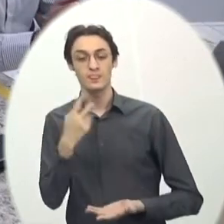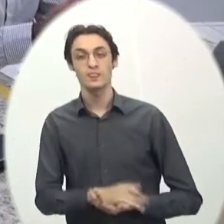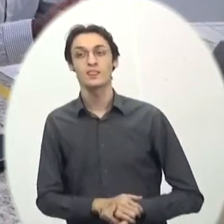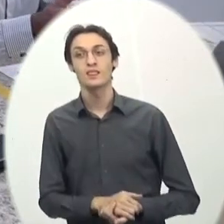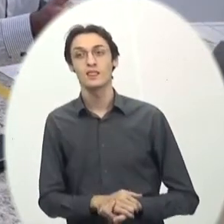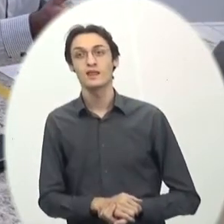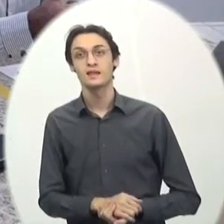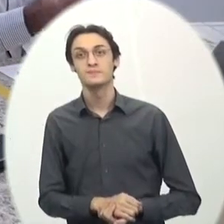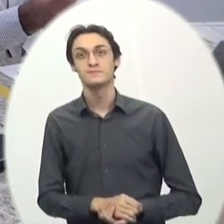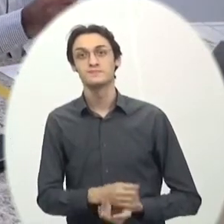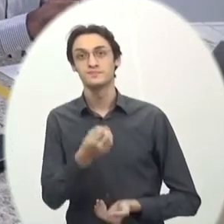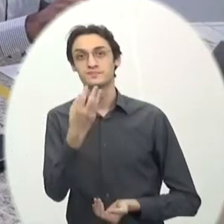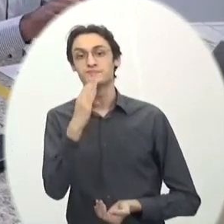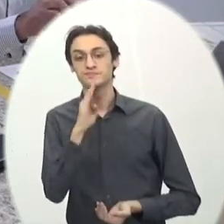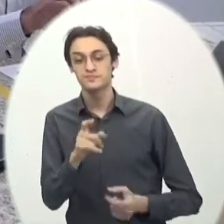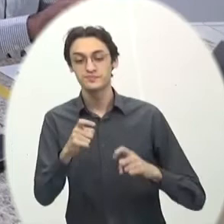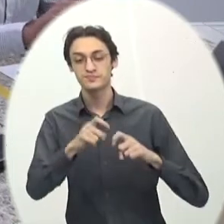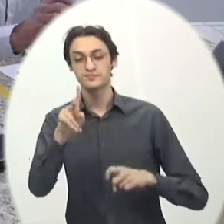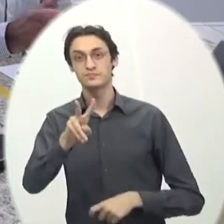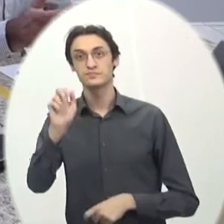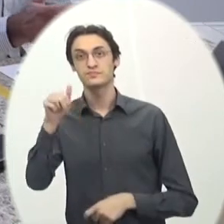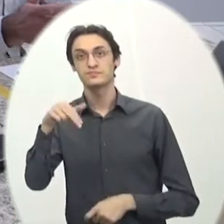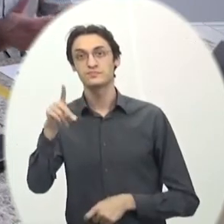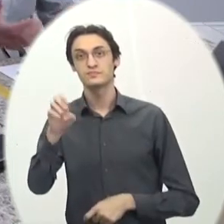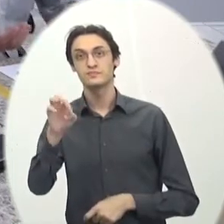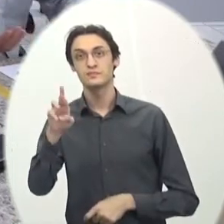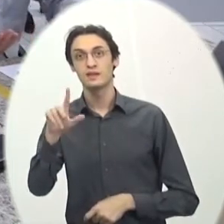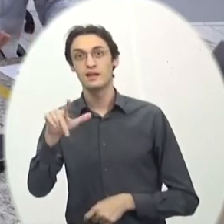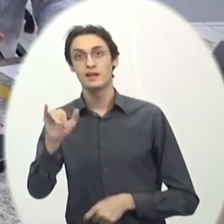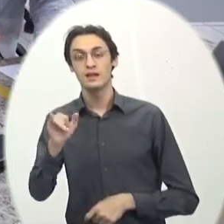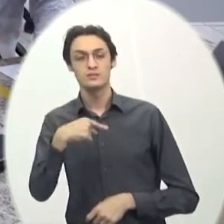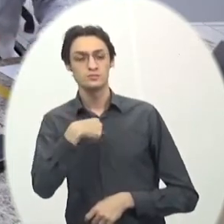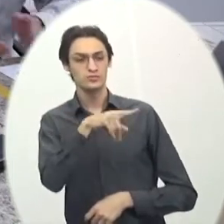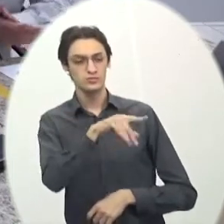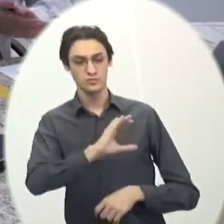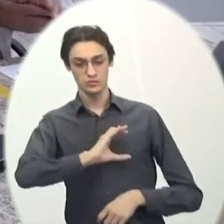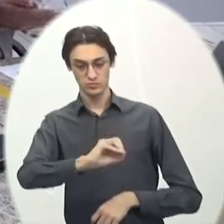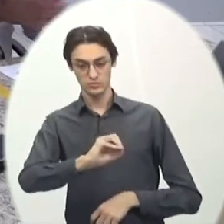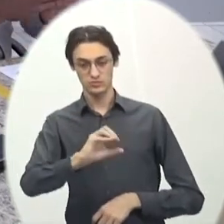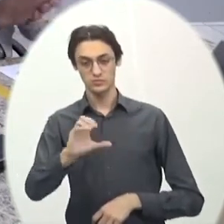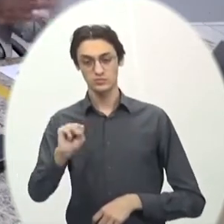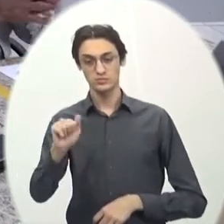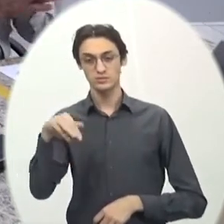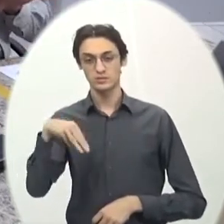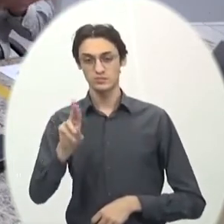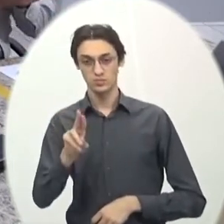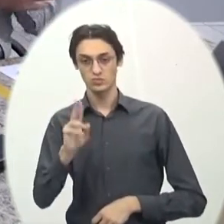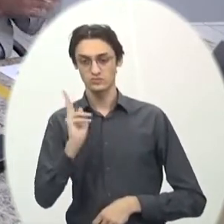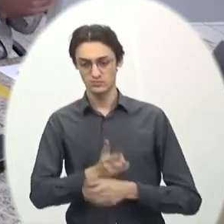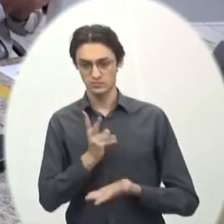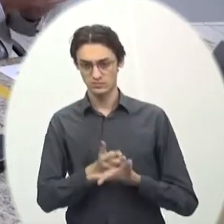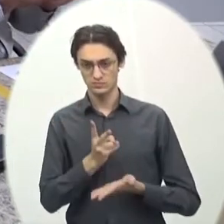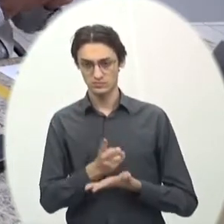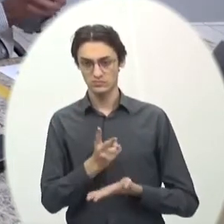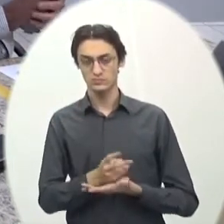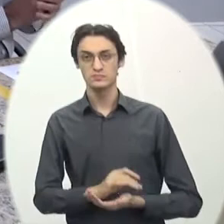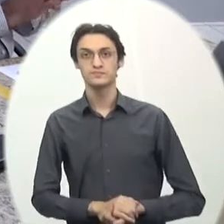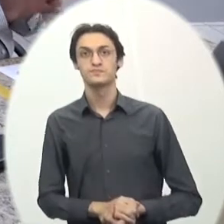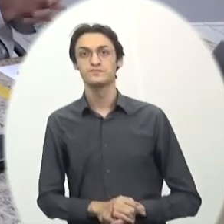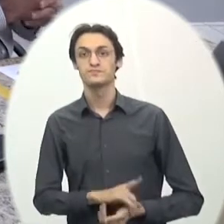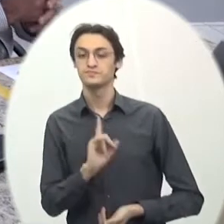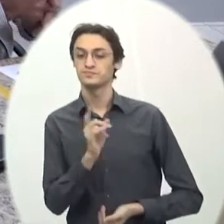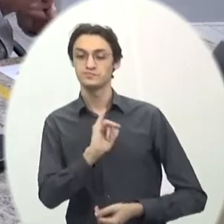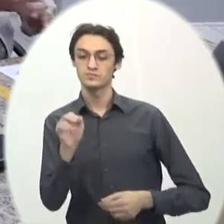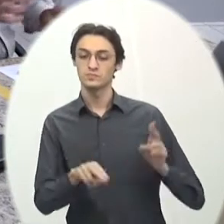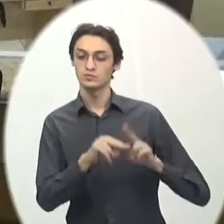Boa tarde, doutor Vanderlei. O senhor é coordenador do SAMU? Permanece coordenador do SAMU? Não, desde